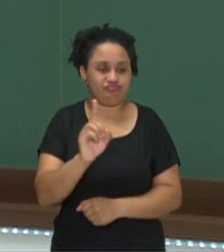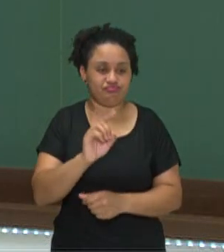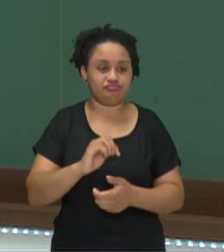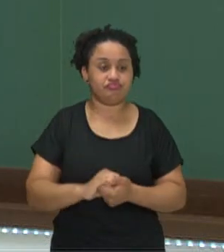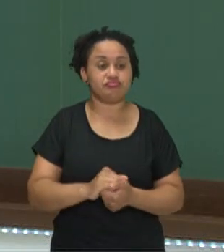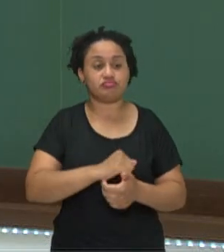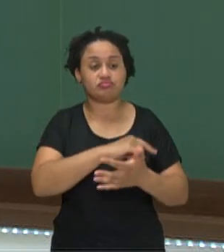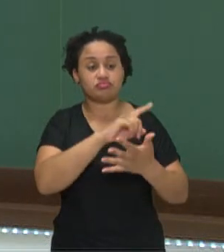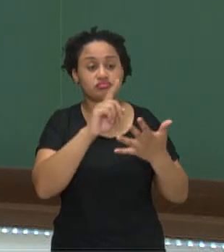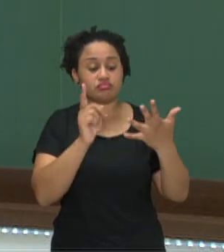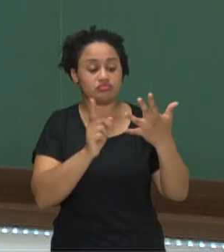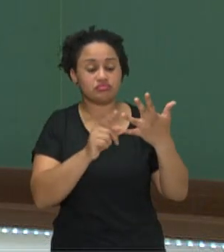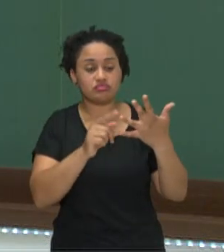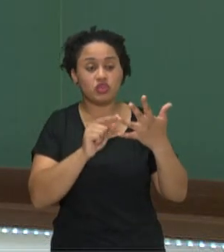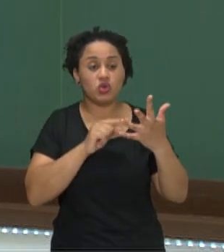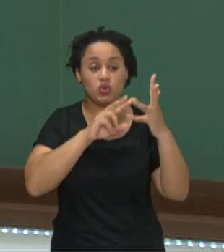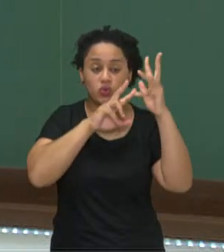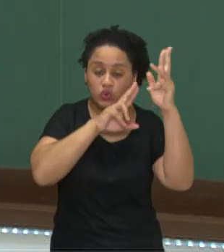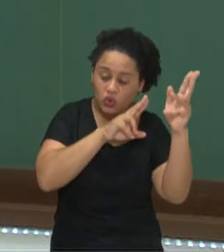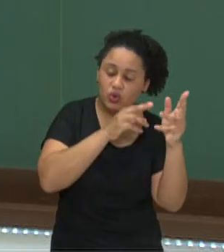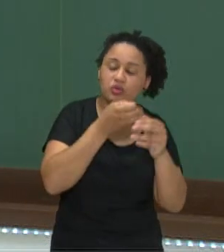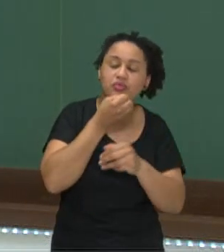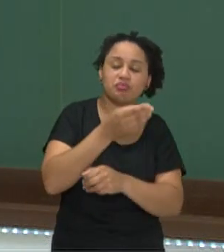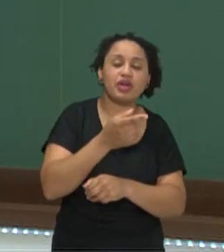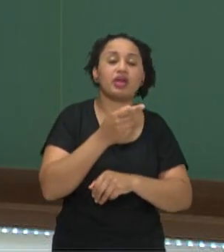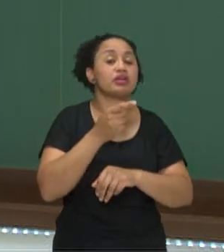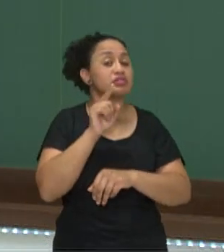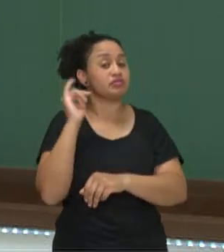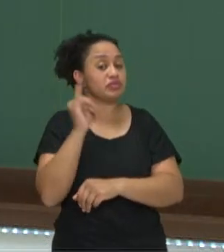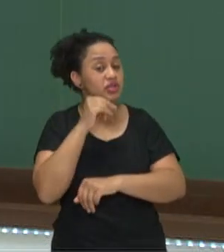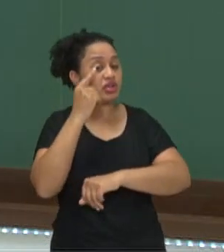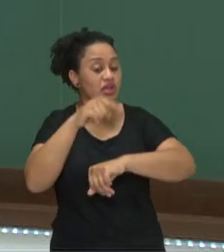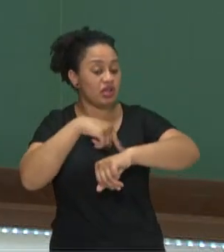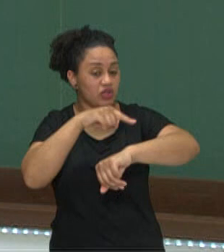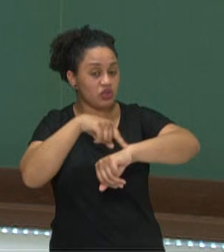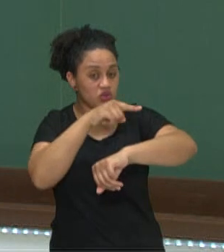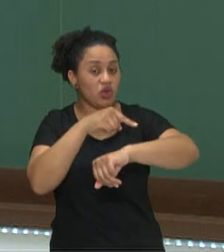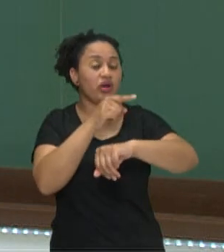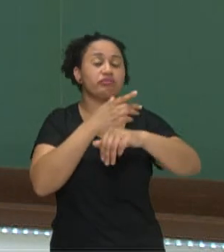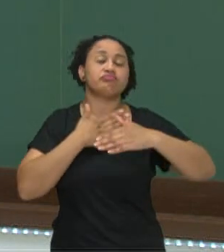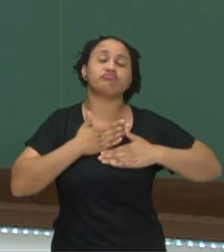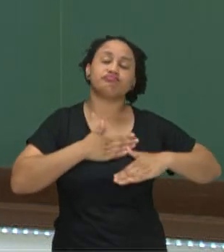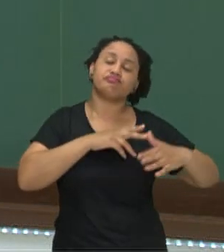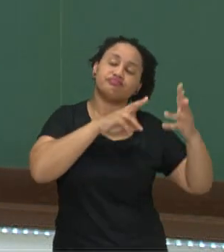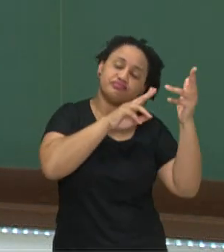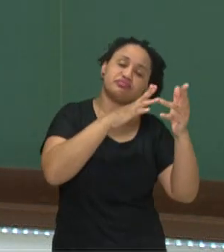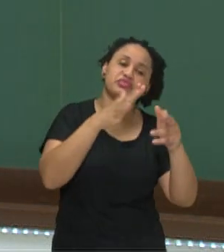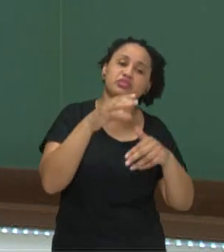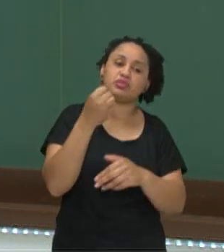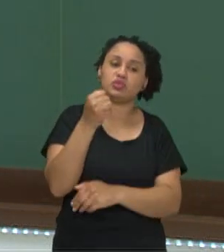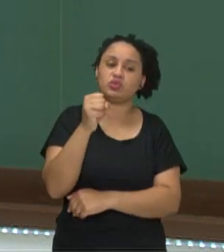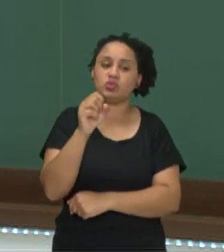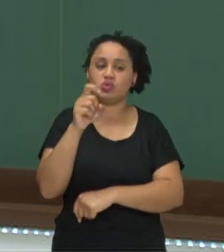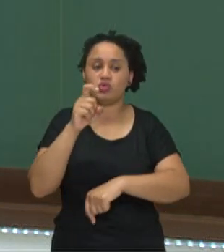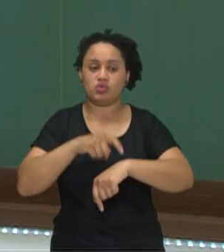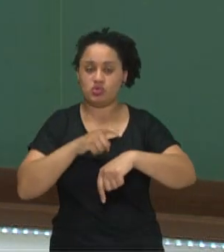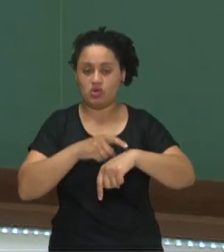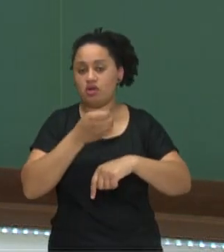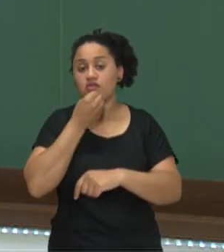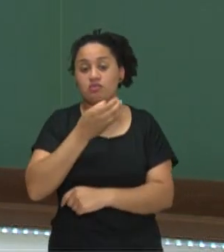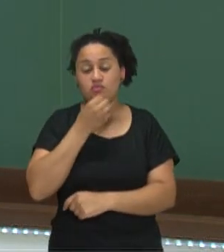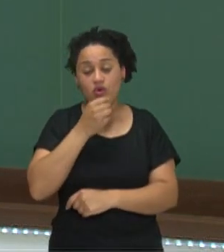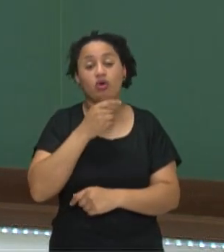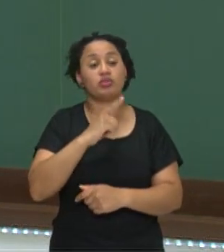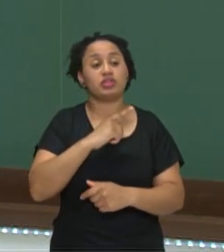Durma bem, isso é importante, né, as nossas horas de descanso, então em torno ali de 8 horas é o suficiente, né, com sono